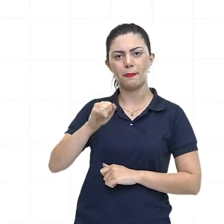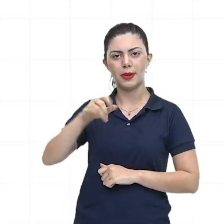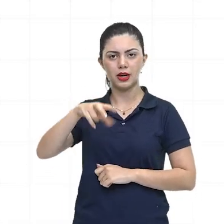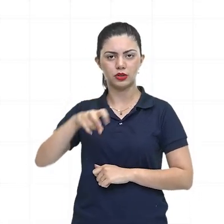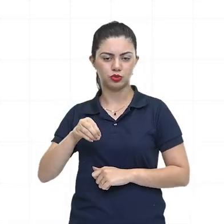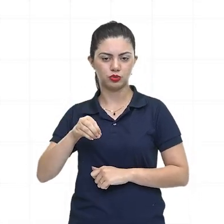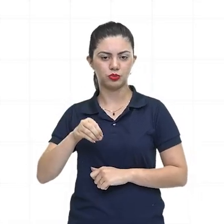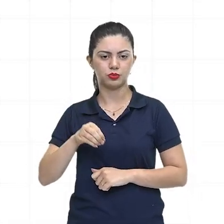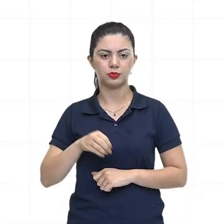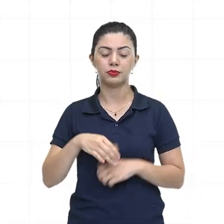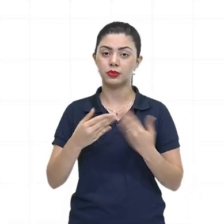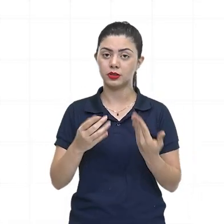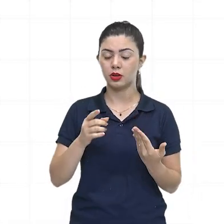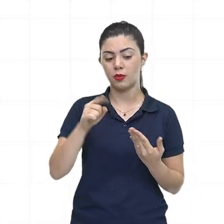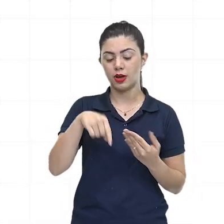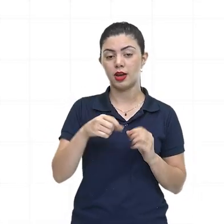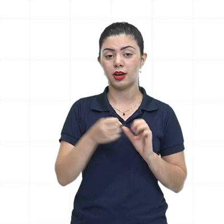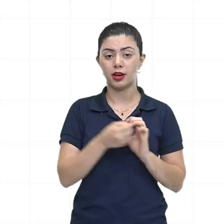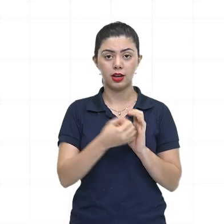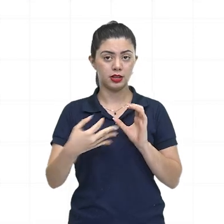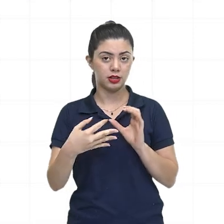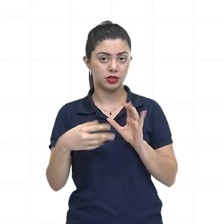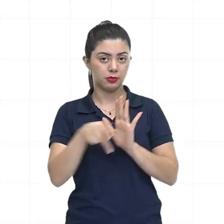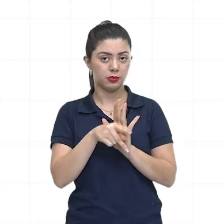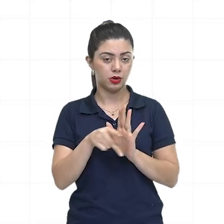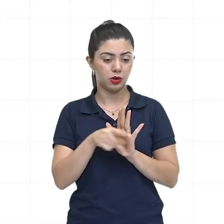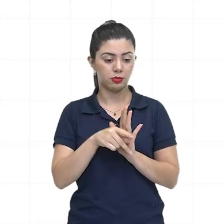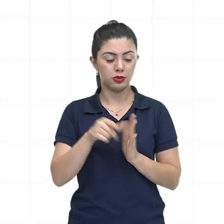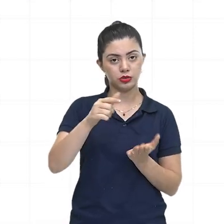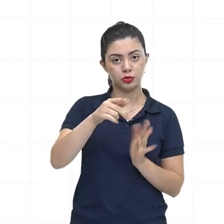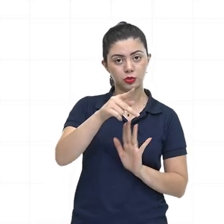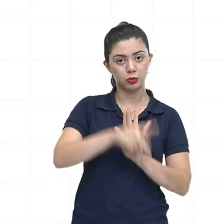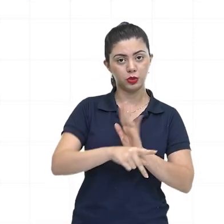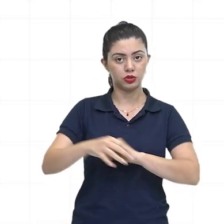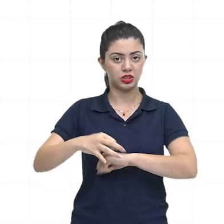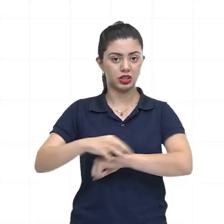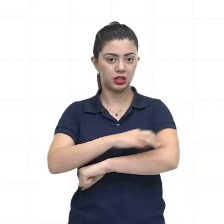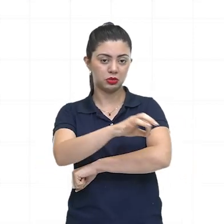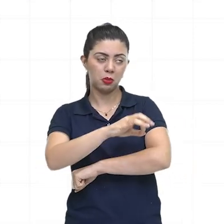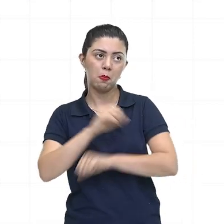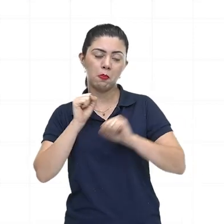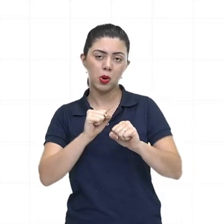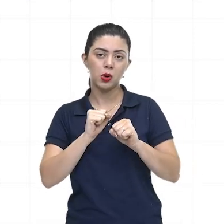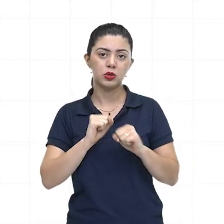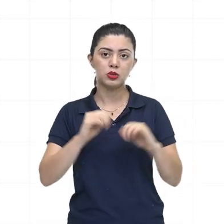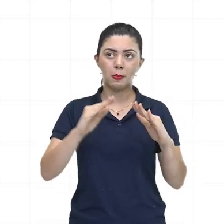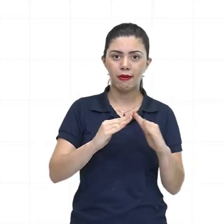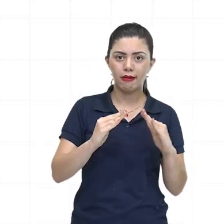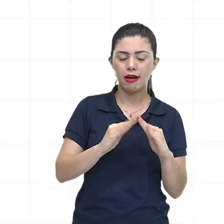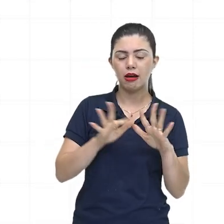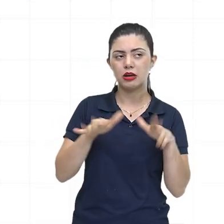esses elementos a uma construção, né? Então, olha só, dependendo de ser uma casa, um escritório,